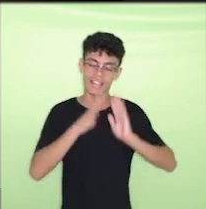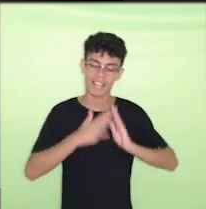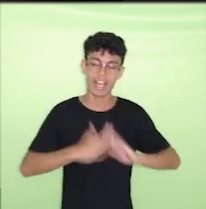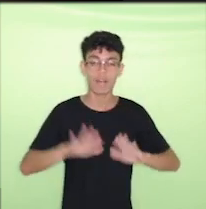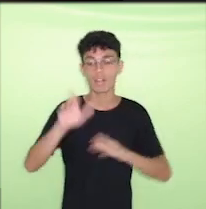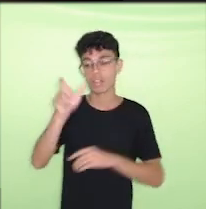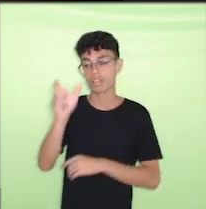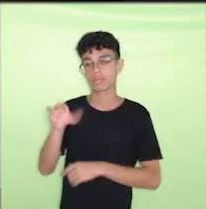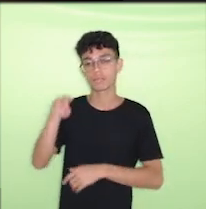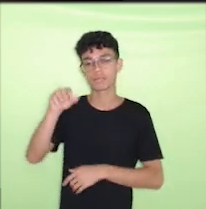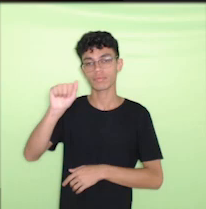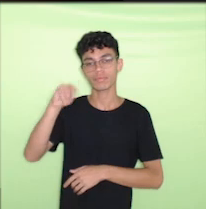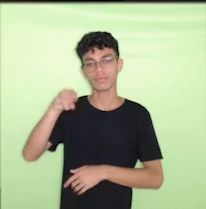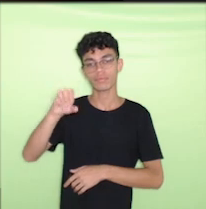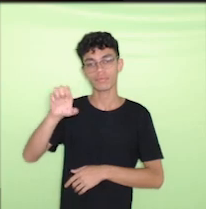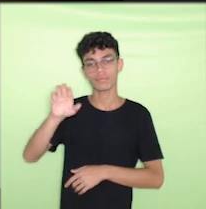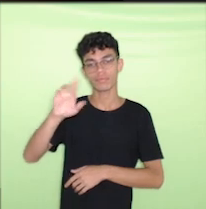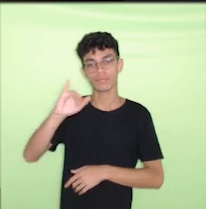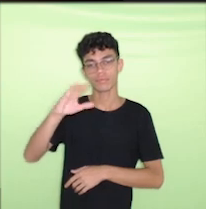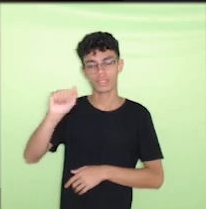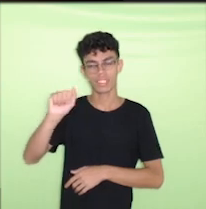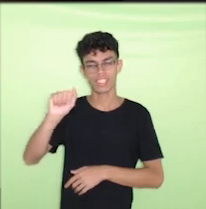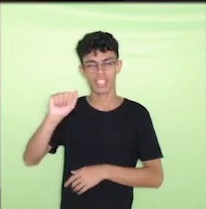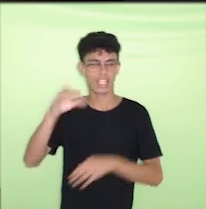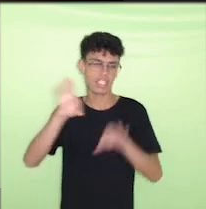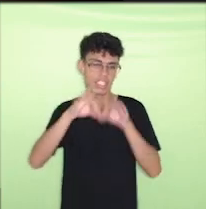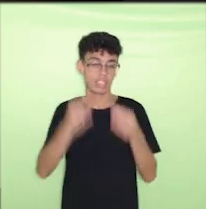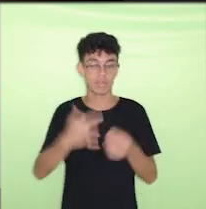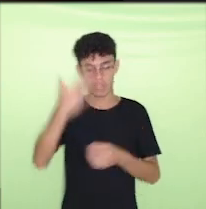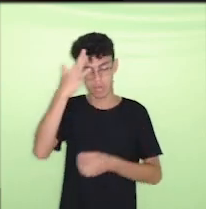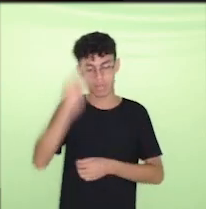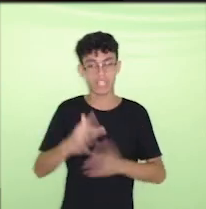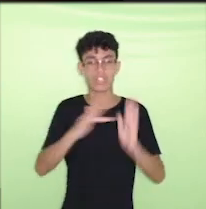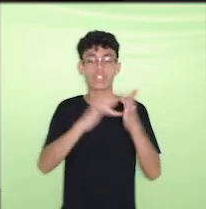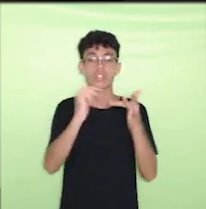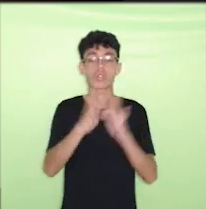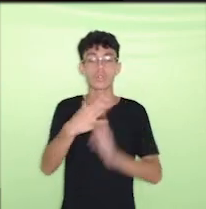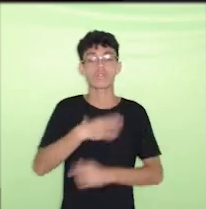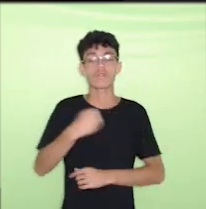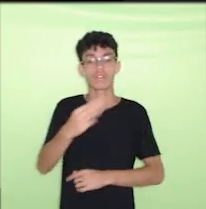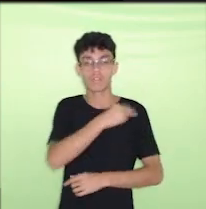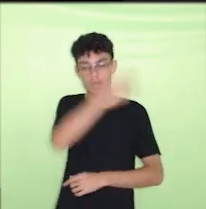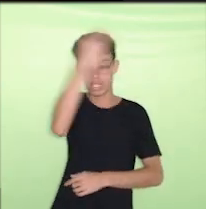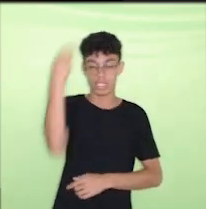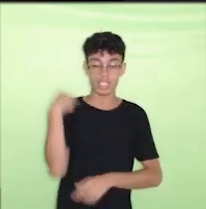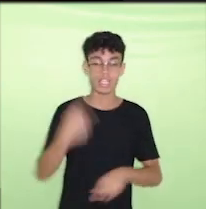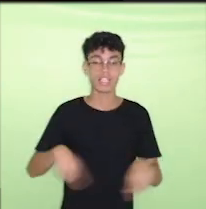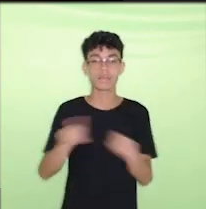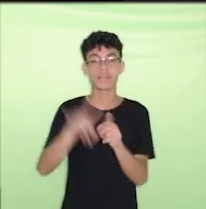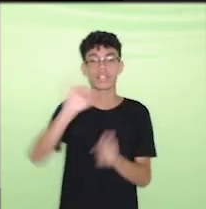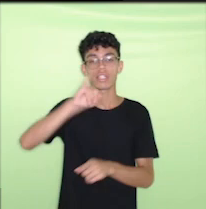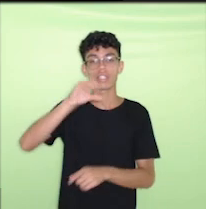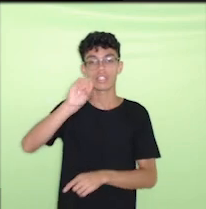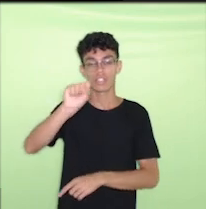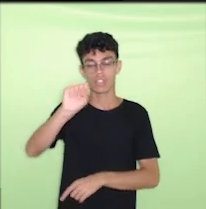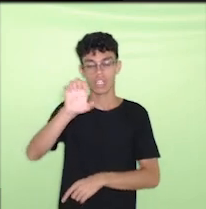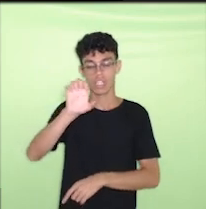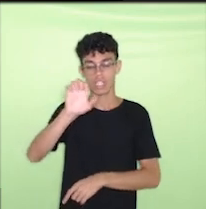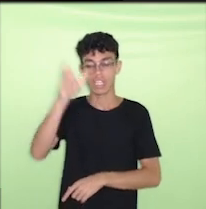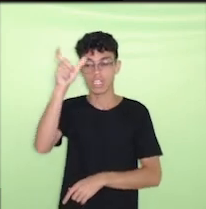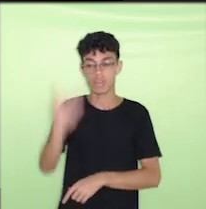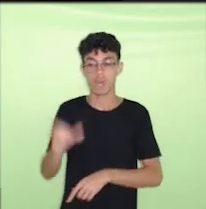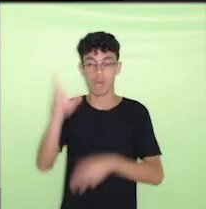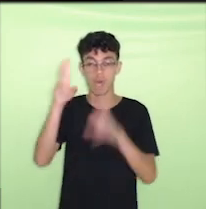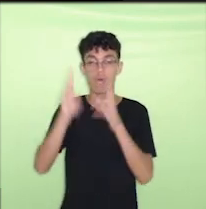América, é tudo tão simples de entender. Primeiro, Jesus foi filho de Maria e de José, assim como você é filha de